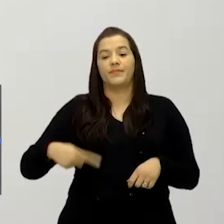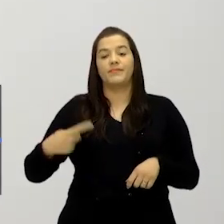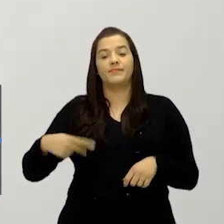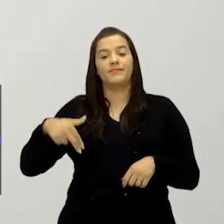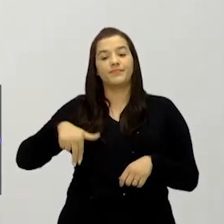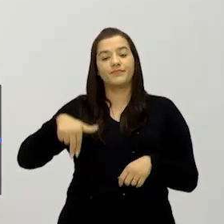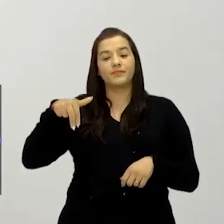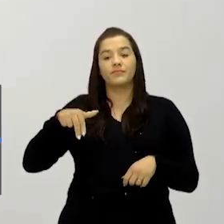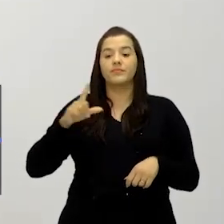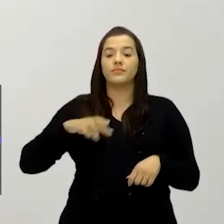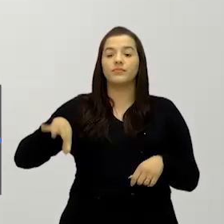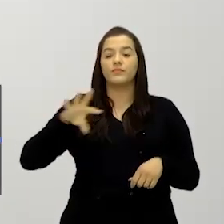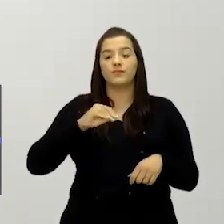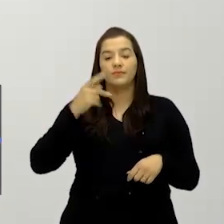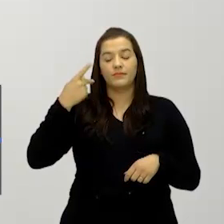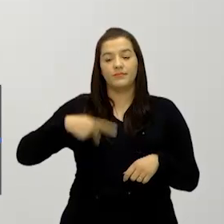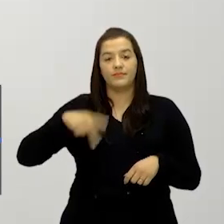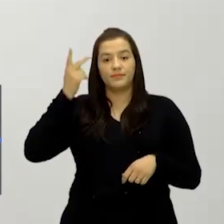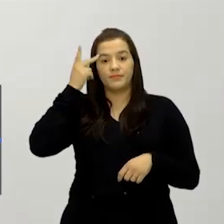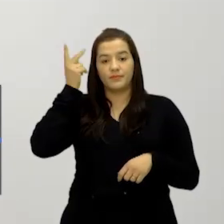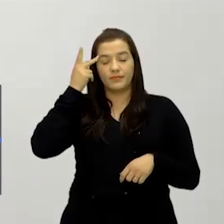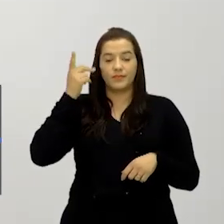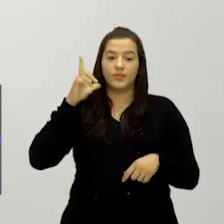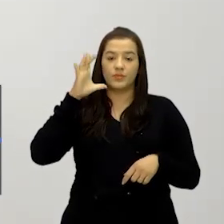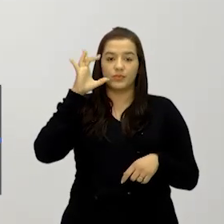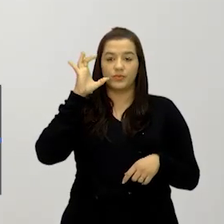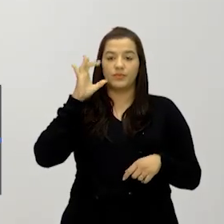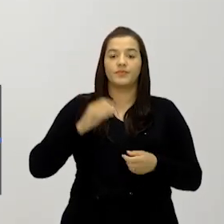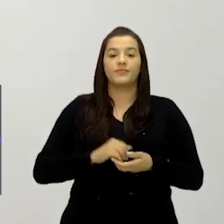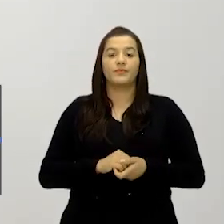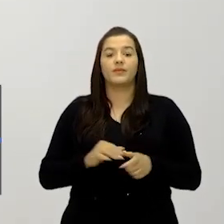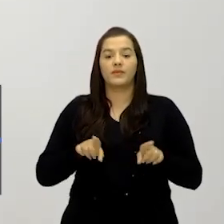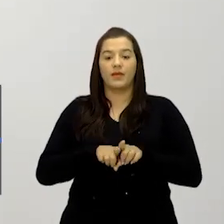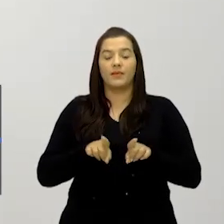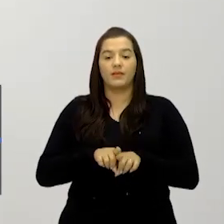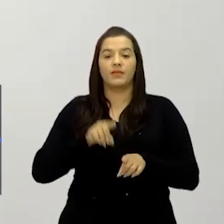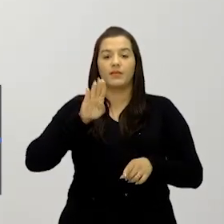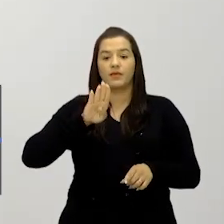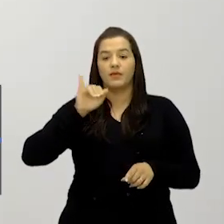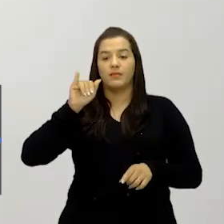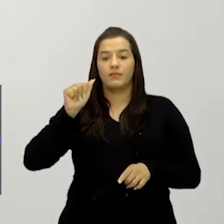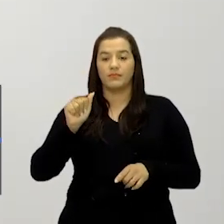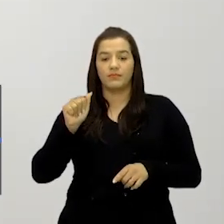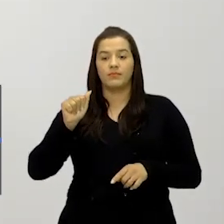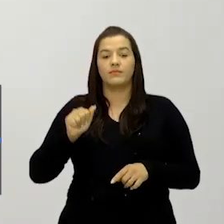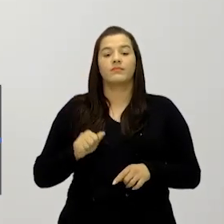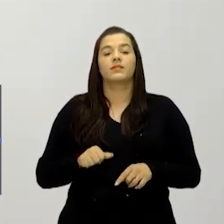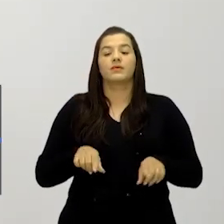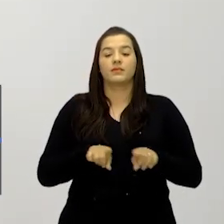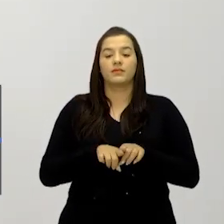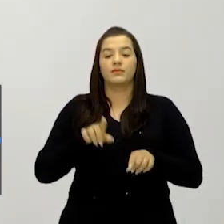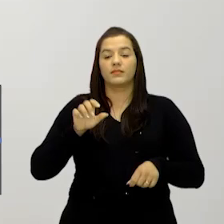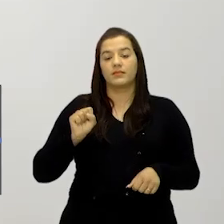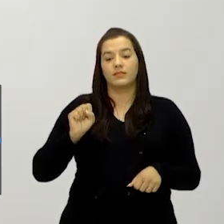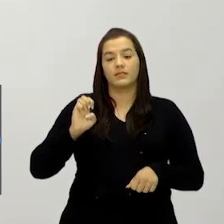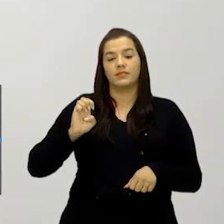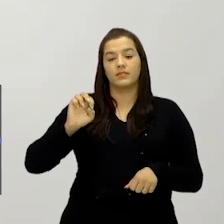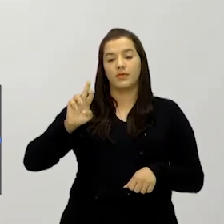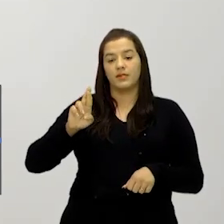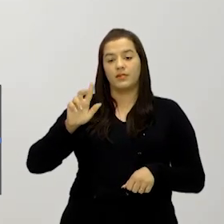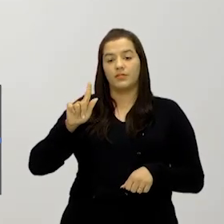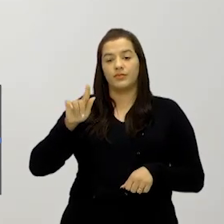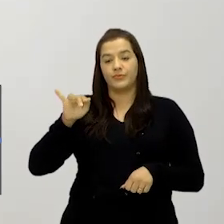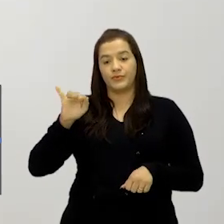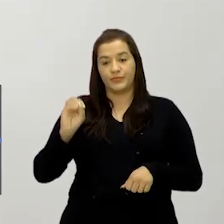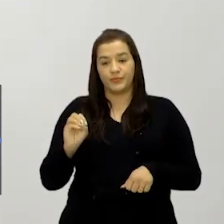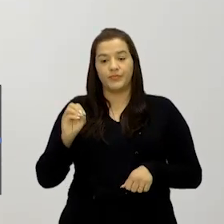aluno Gabriel participando com a gente aqui pelo Instagram. Nós temos também a Bia, aqui na Escola Sérgio Milei da Costa e